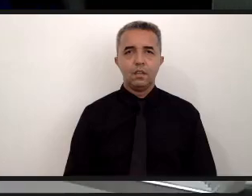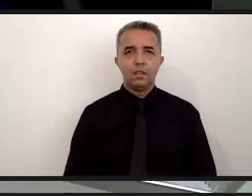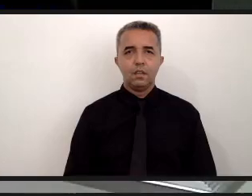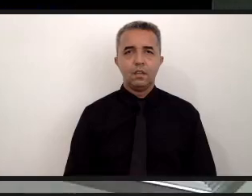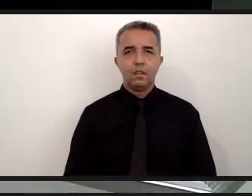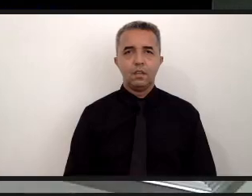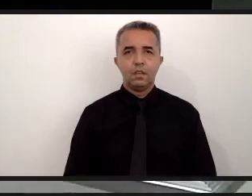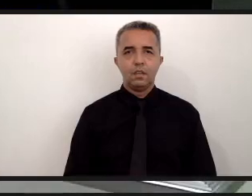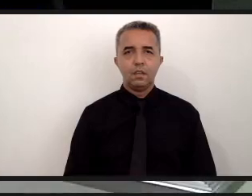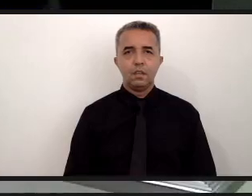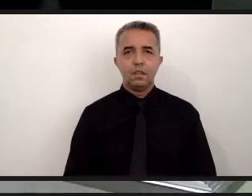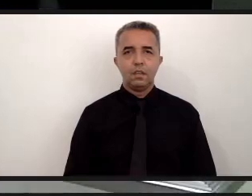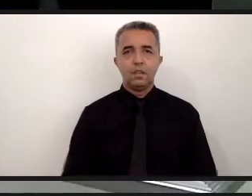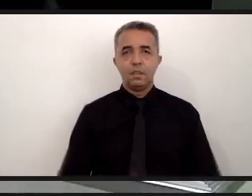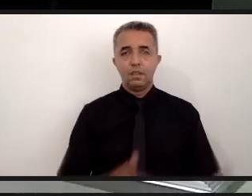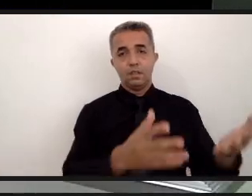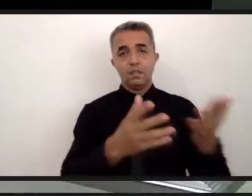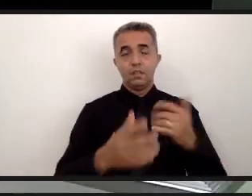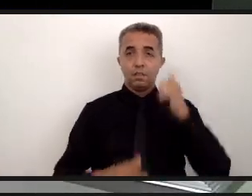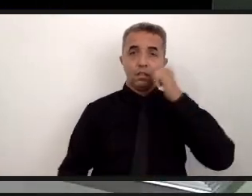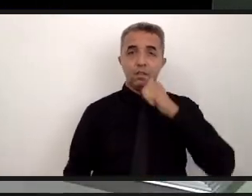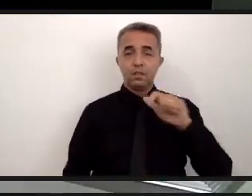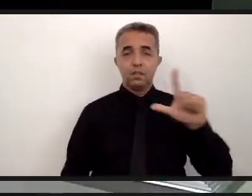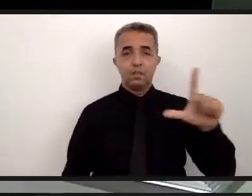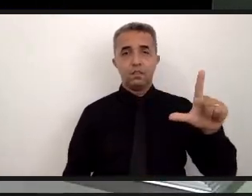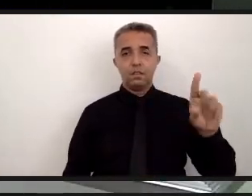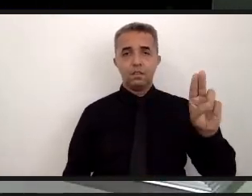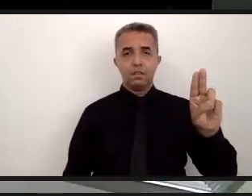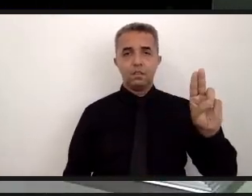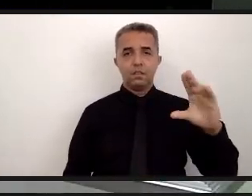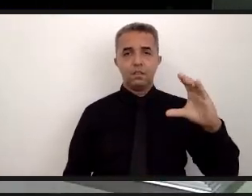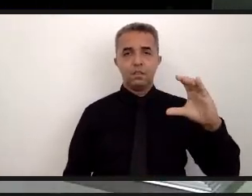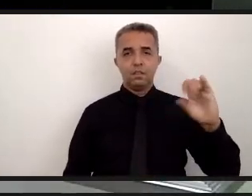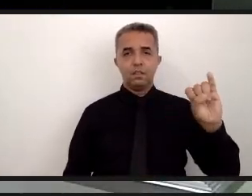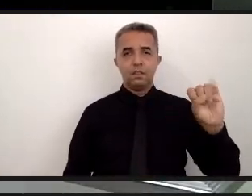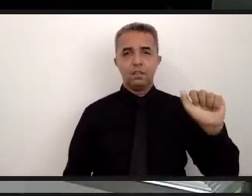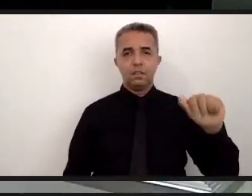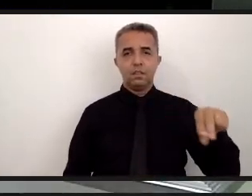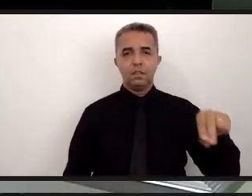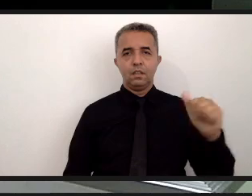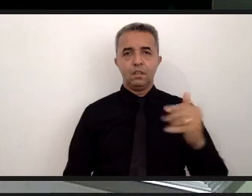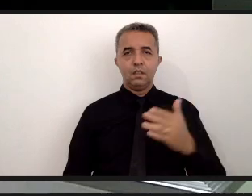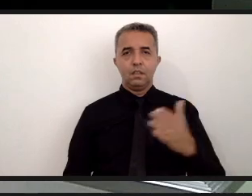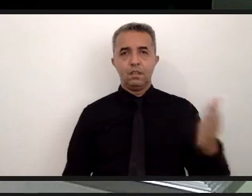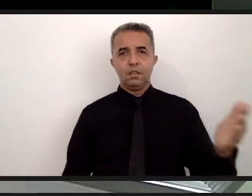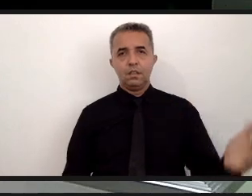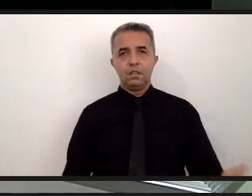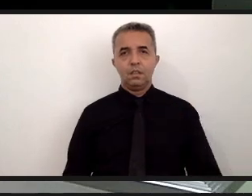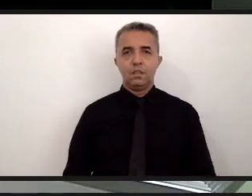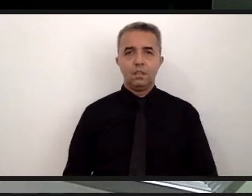Evento contínuo, convidamos a senhora Luciana Apoliana dos Santos, por gentileza.